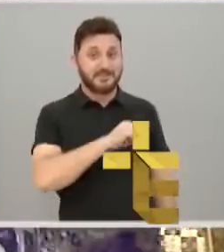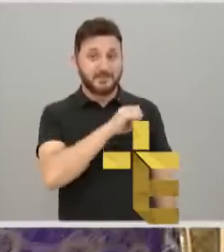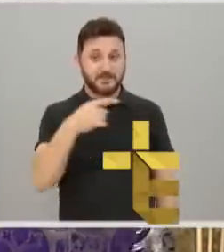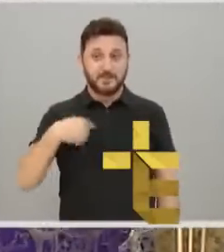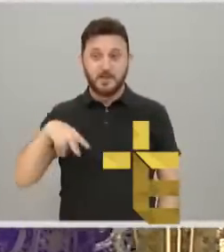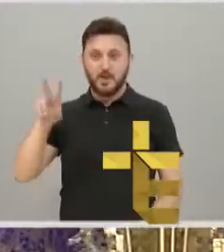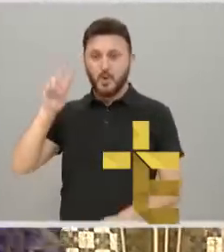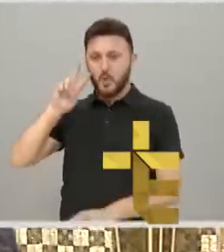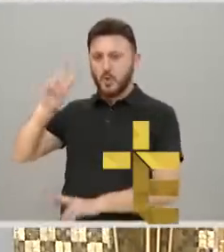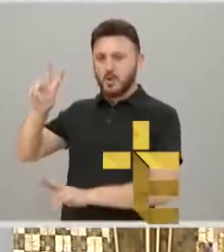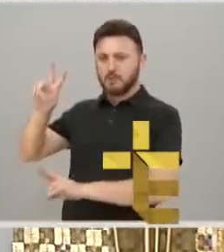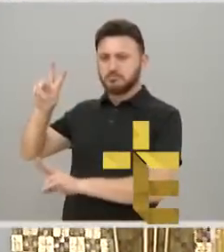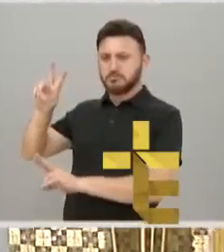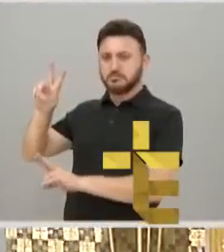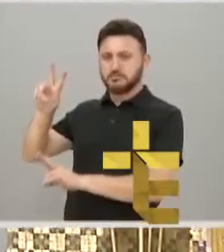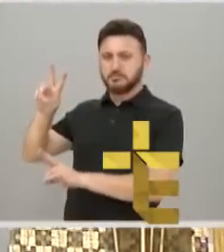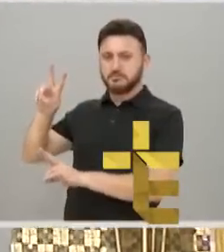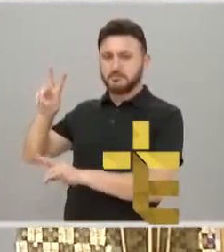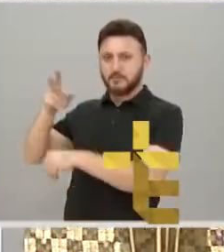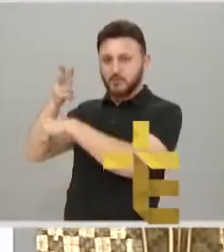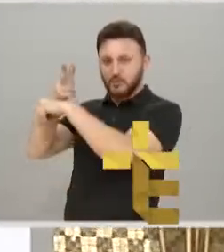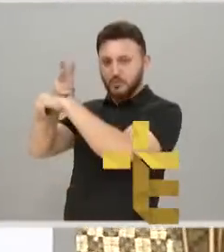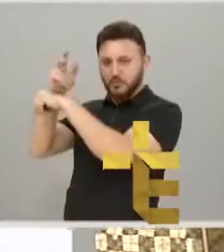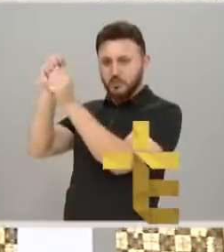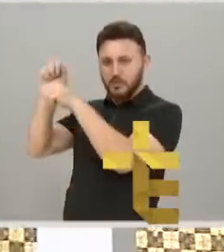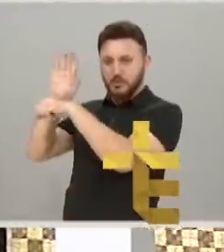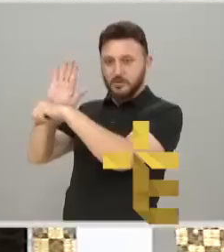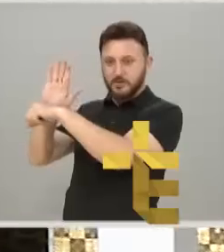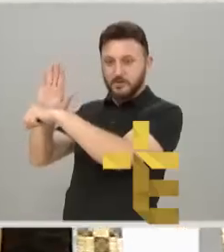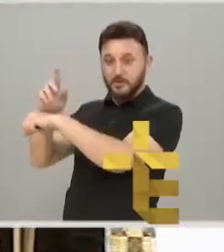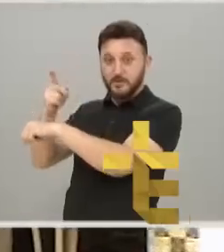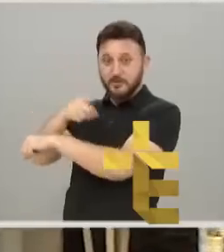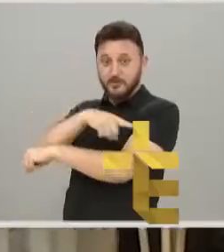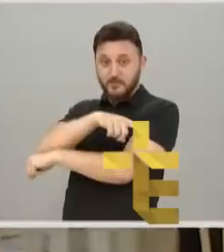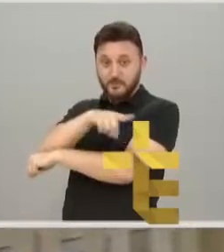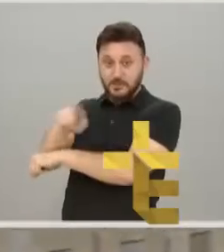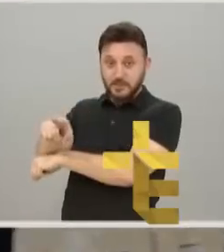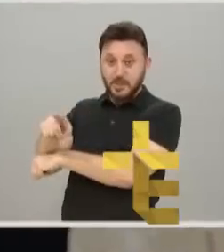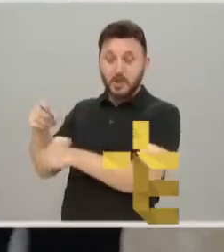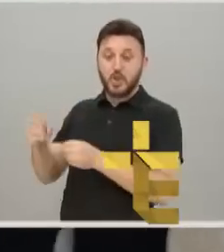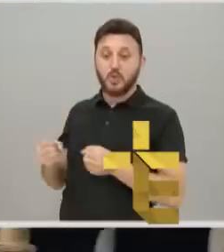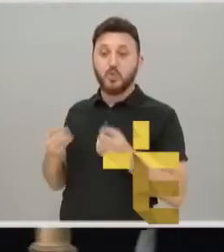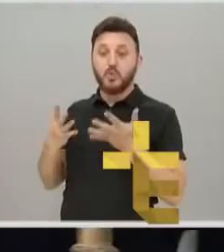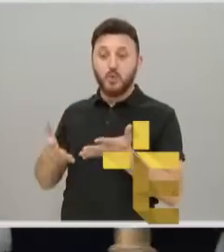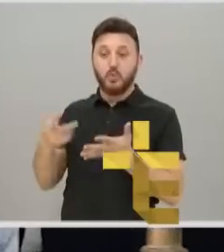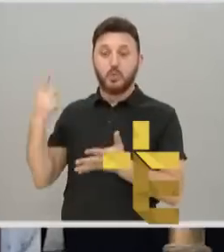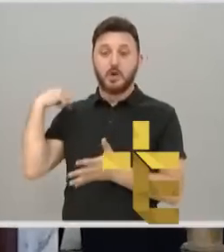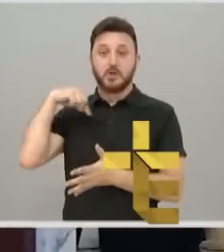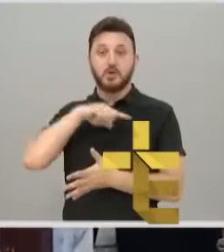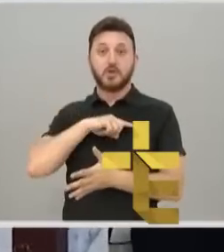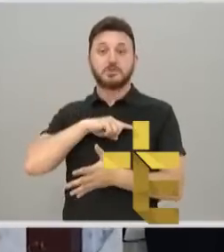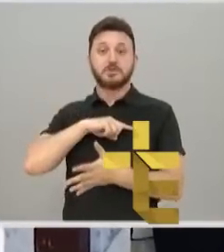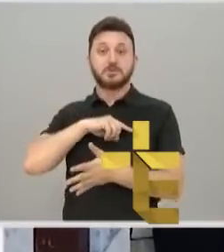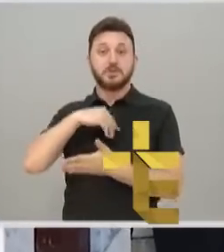olhar lá, lá na frente, dá um corte lá, filho de Deus. Você doa, nós repartimos. Está